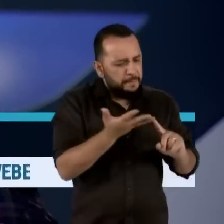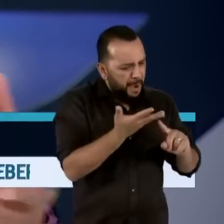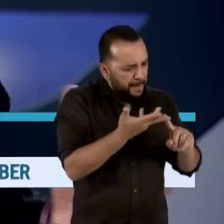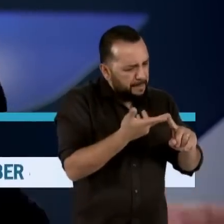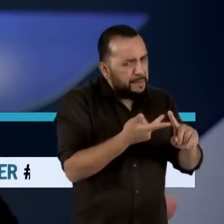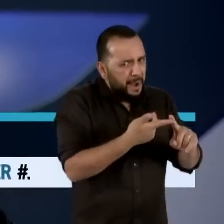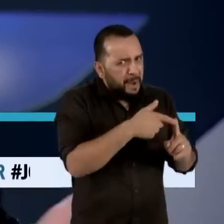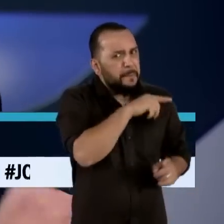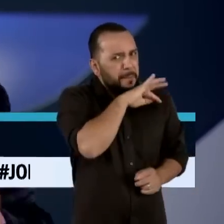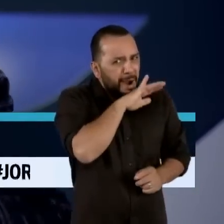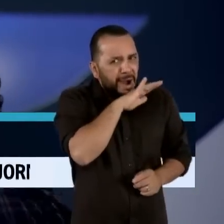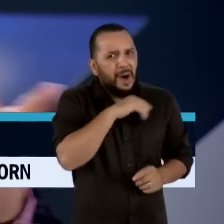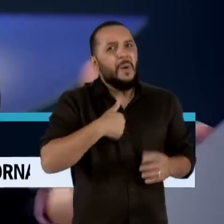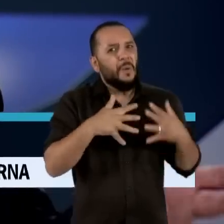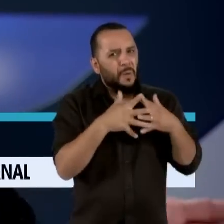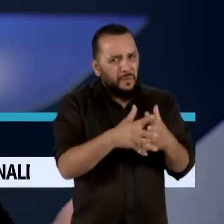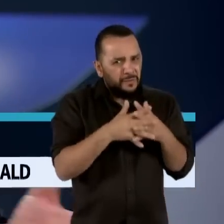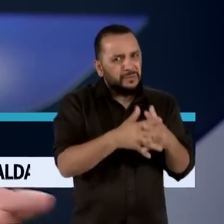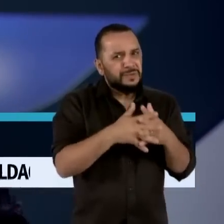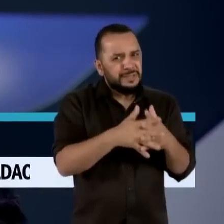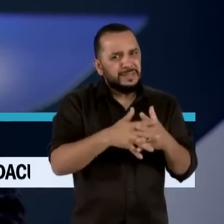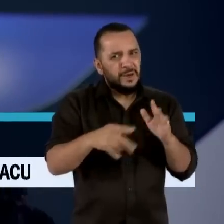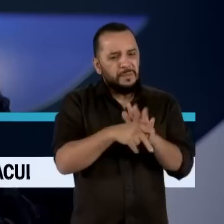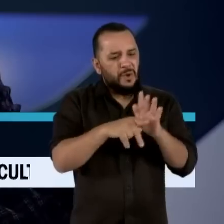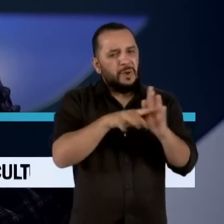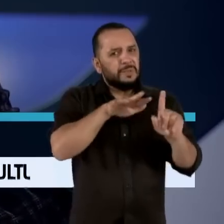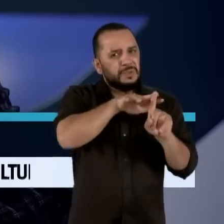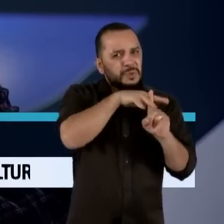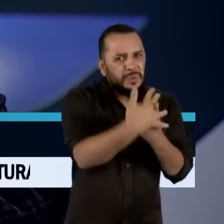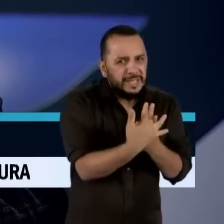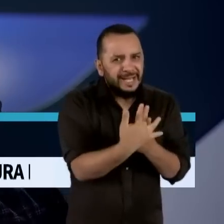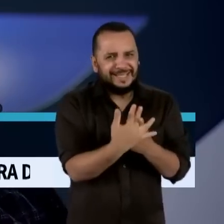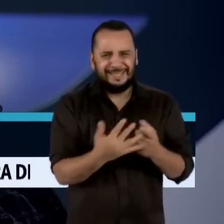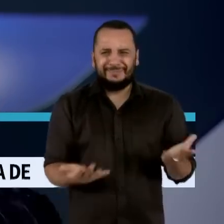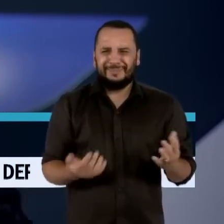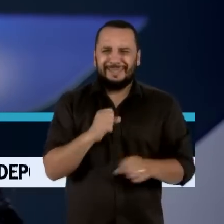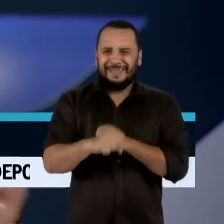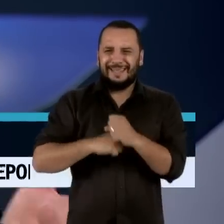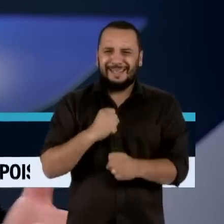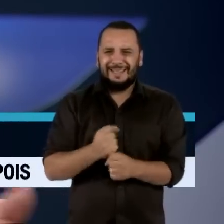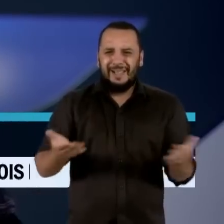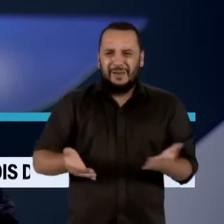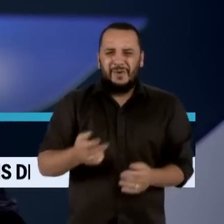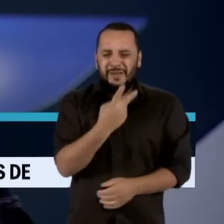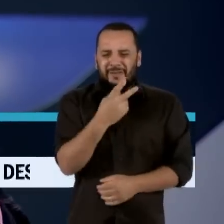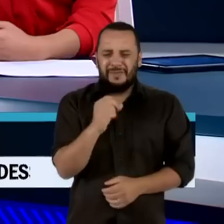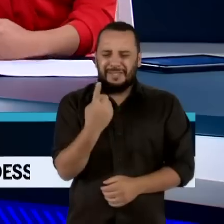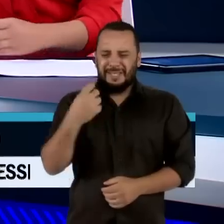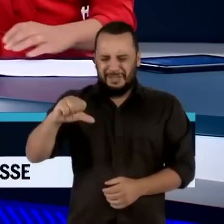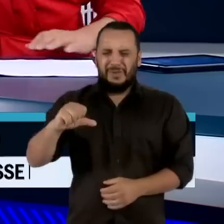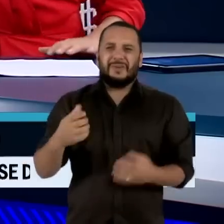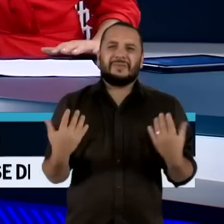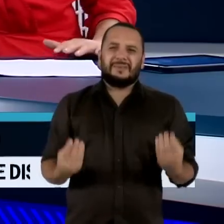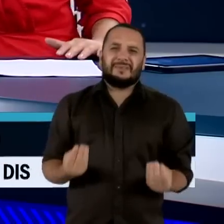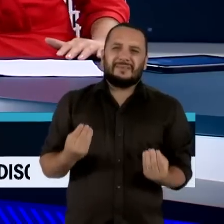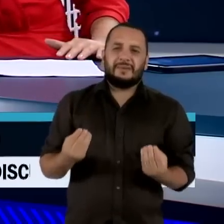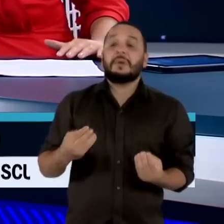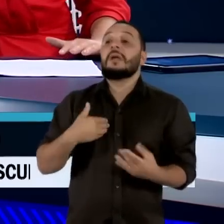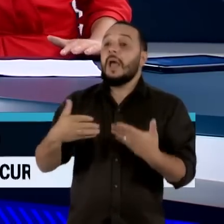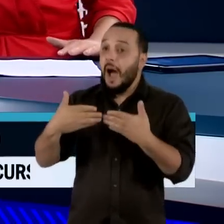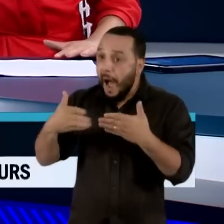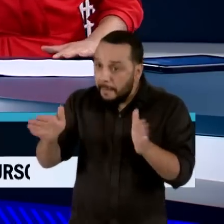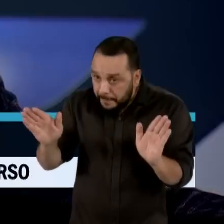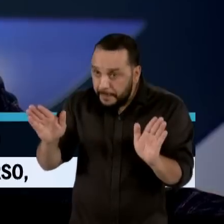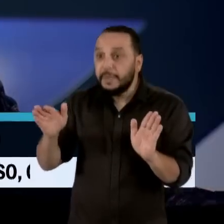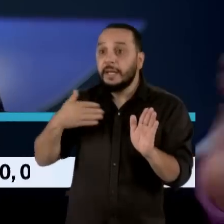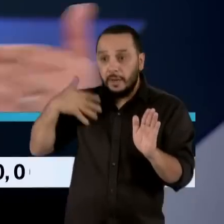questões que não... Socialismo, por exemplo, querer debater socialismo em 2019 é uma coisa atemporal. E ele abriu o discurso falando disso, ele abriu